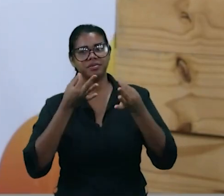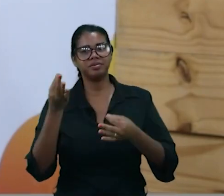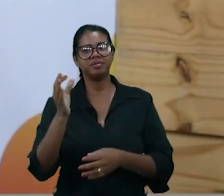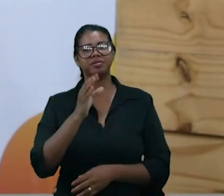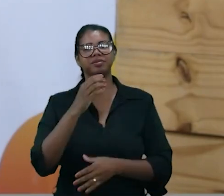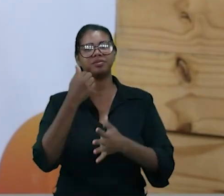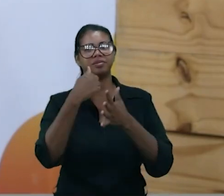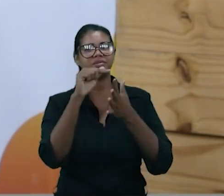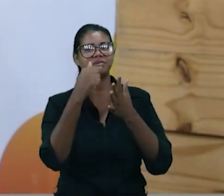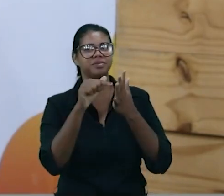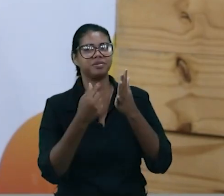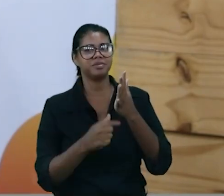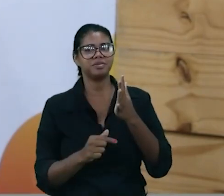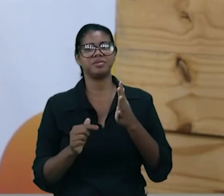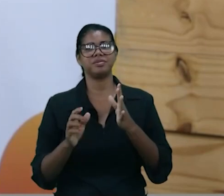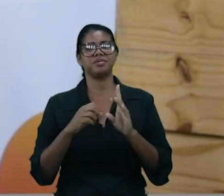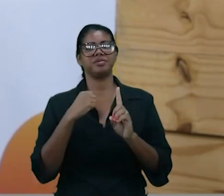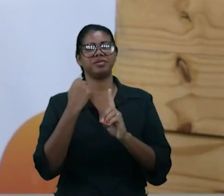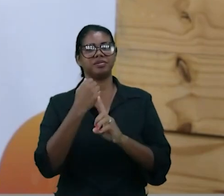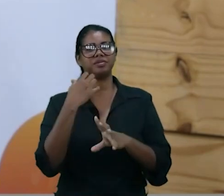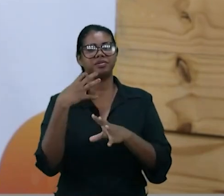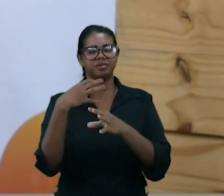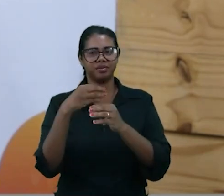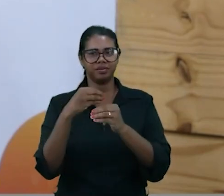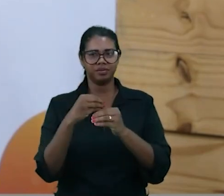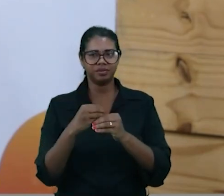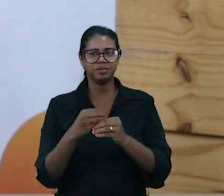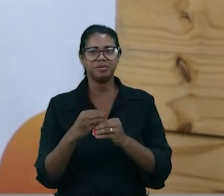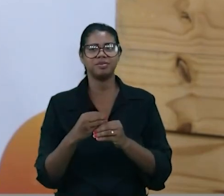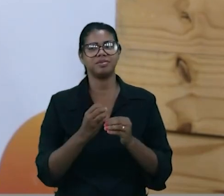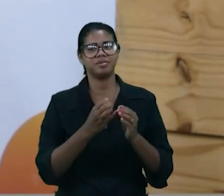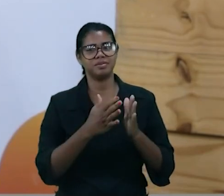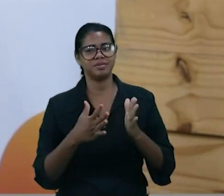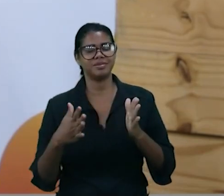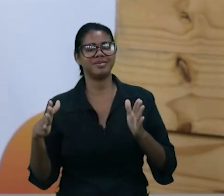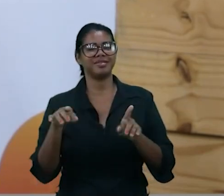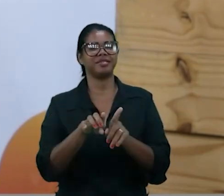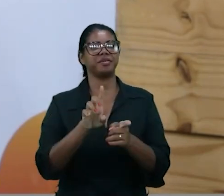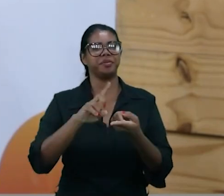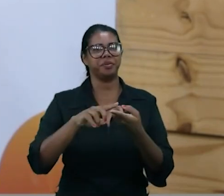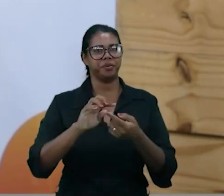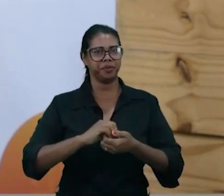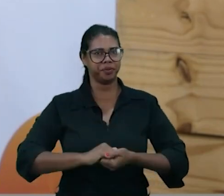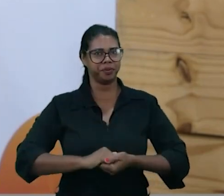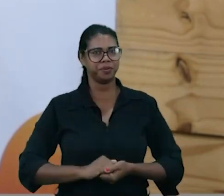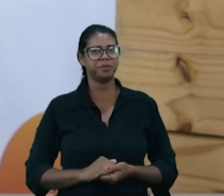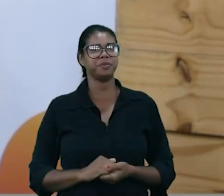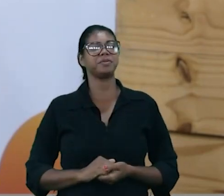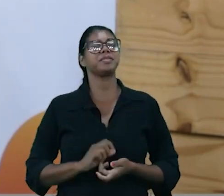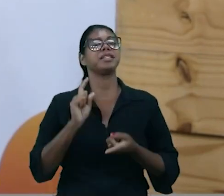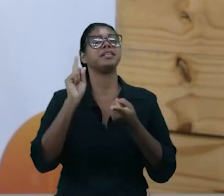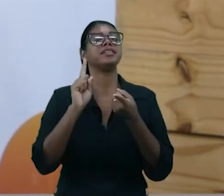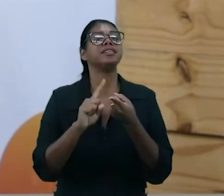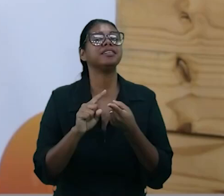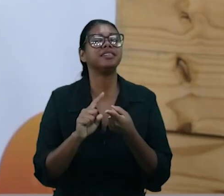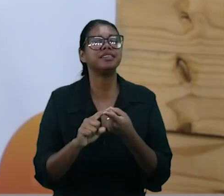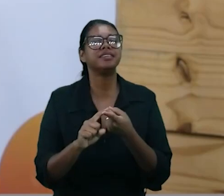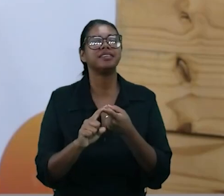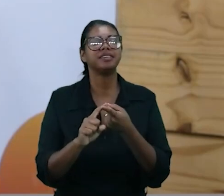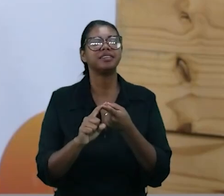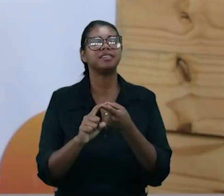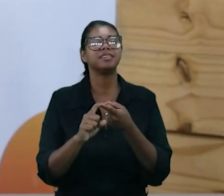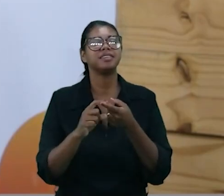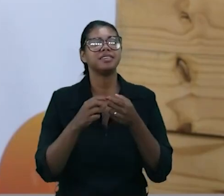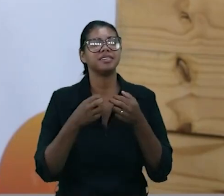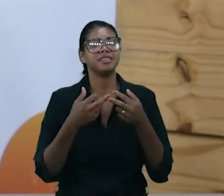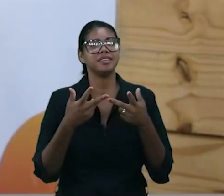classificações ditas sociais, e isso a gente discute um pouquinho lá no e-book, tá certo? Tem também algumas questões